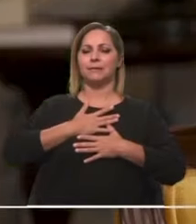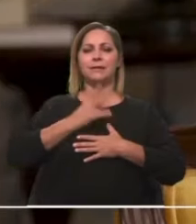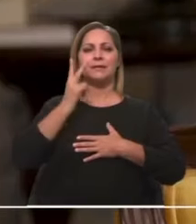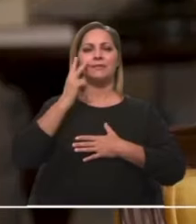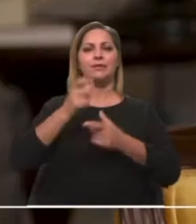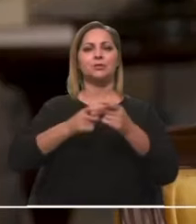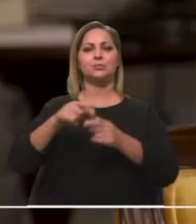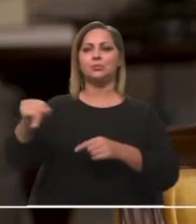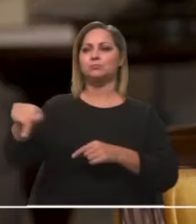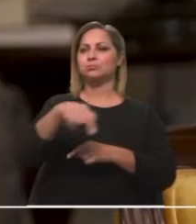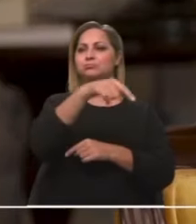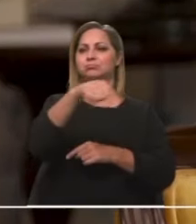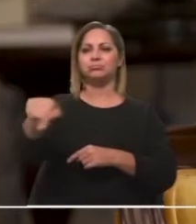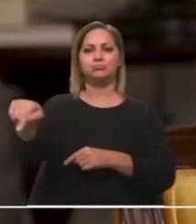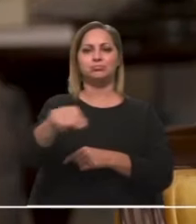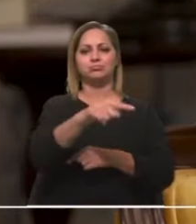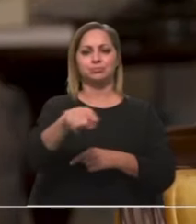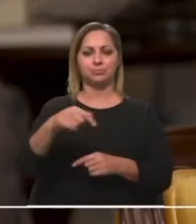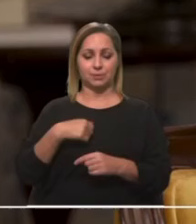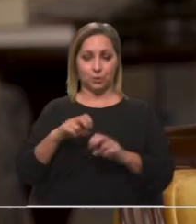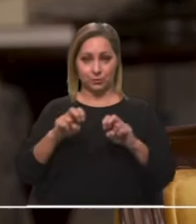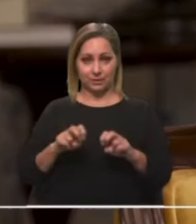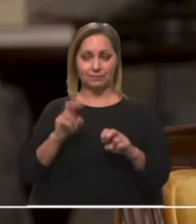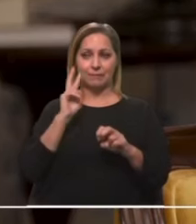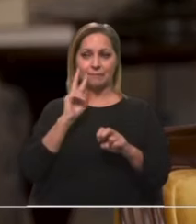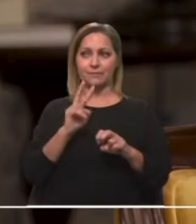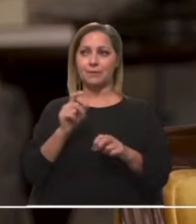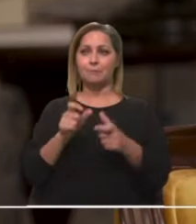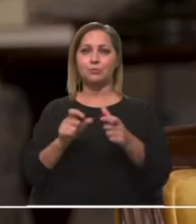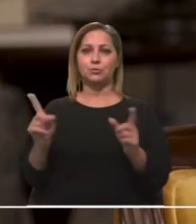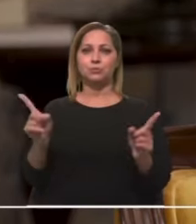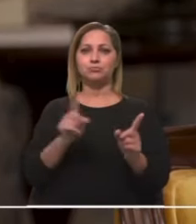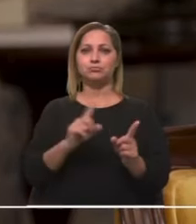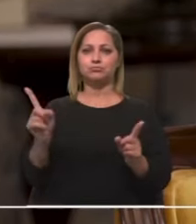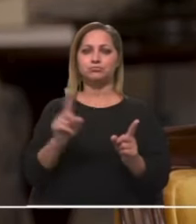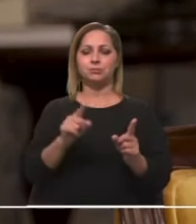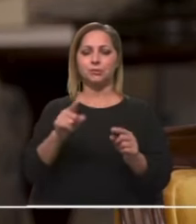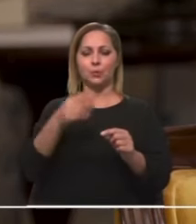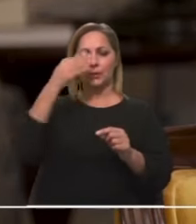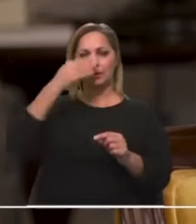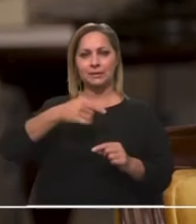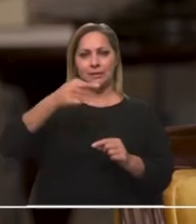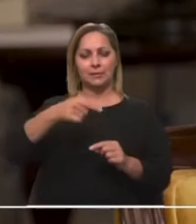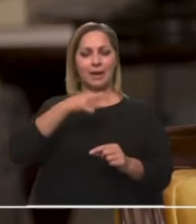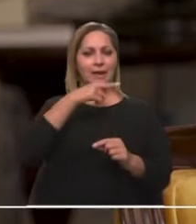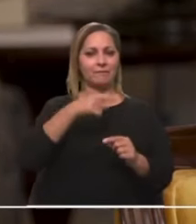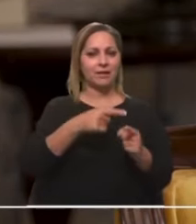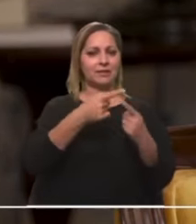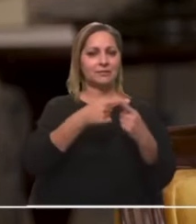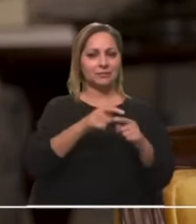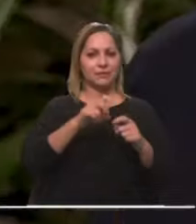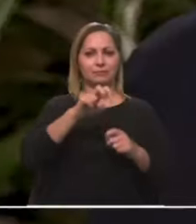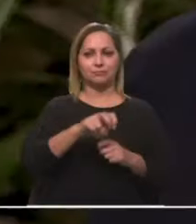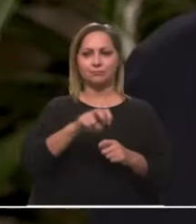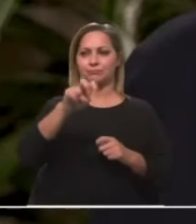na rua. Está a ver? Sentei-me lá, e a partir desse dia, todos os dias eu me sentava em esplanadas diferentes do Conselho